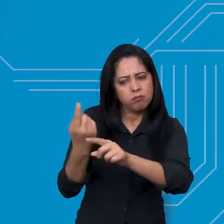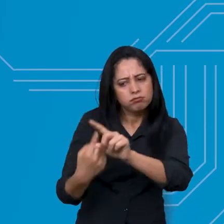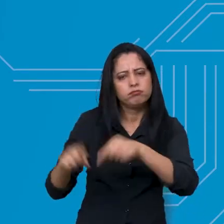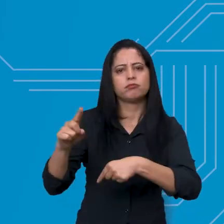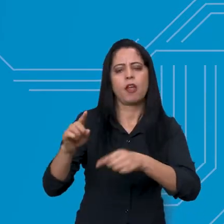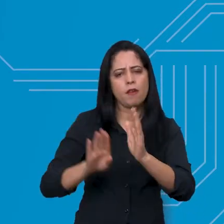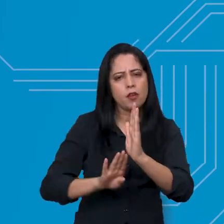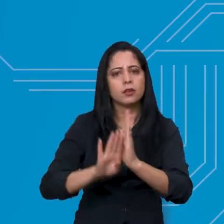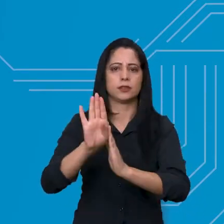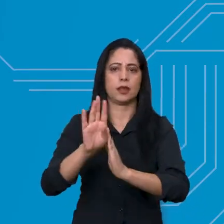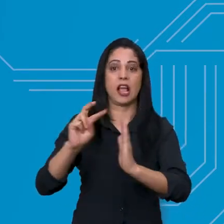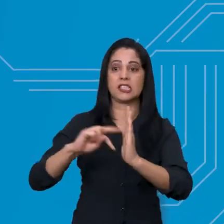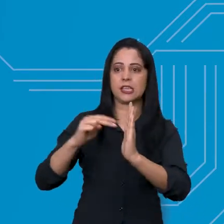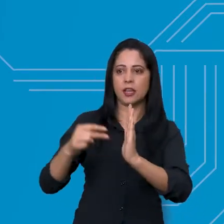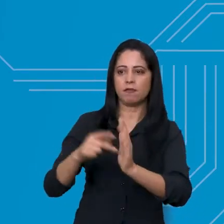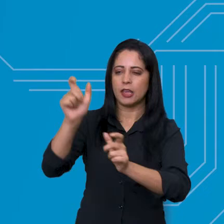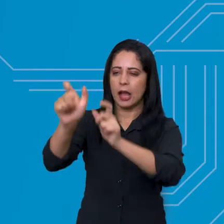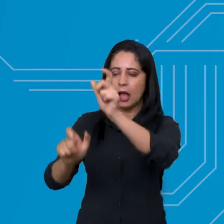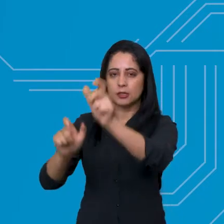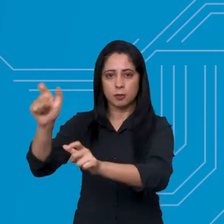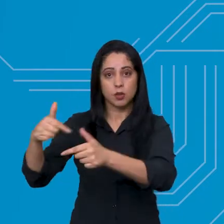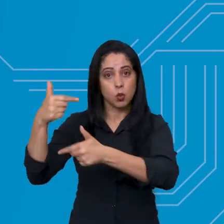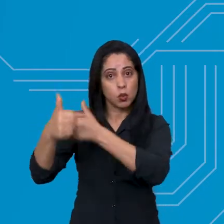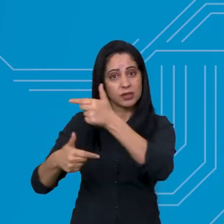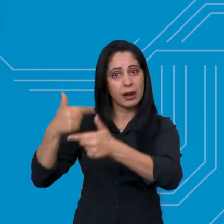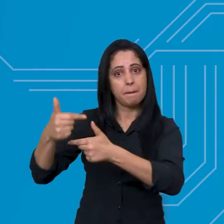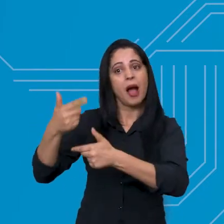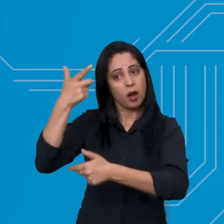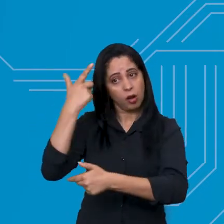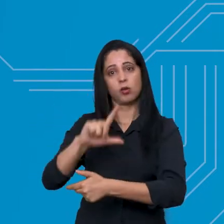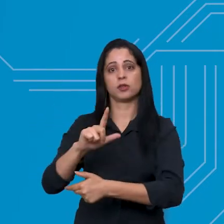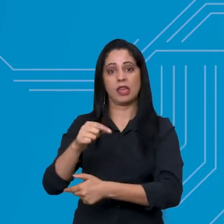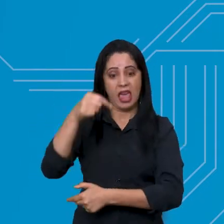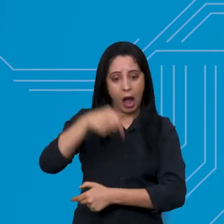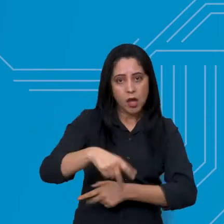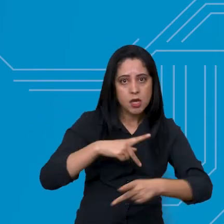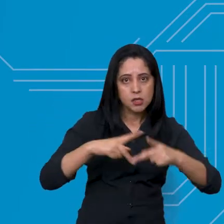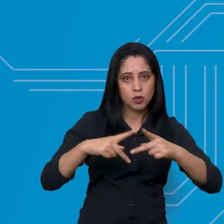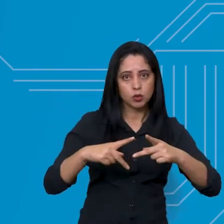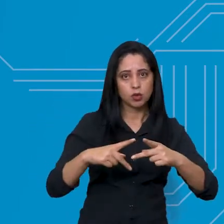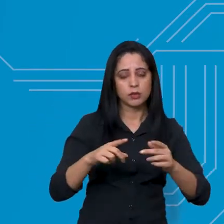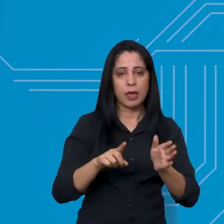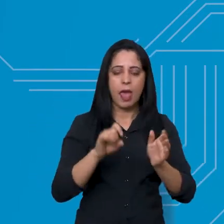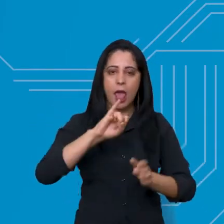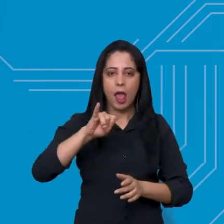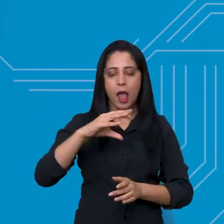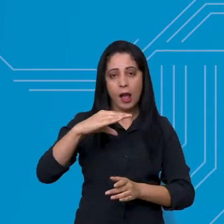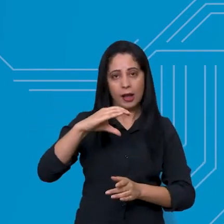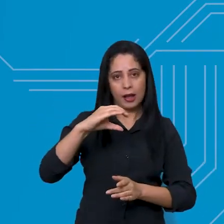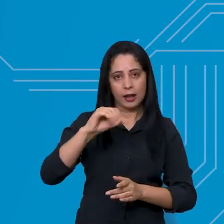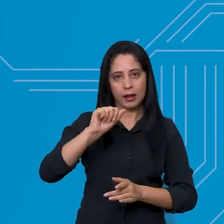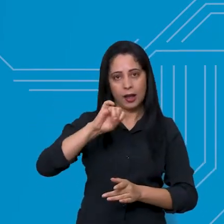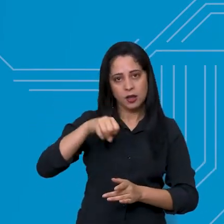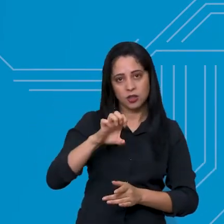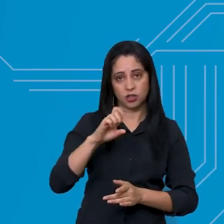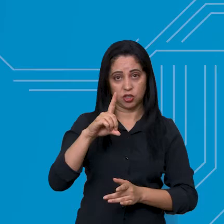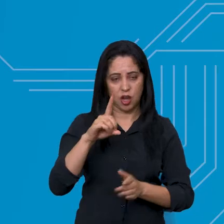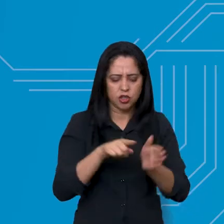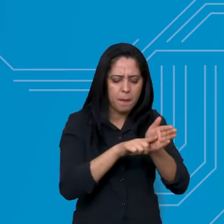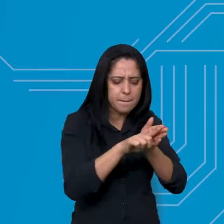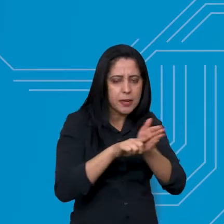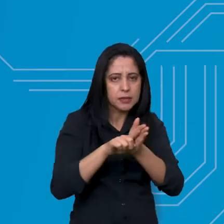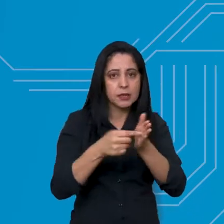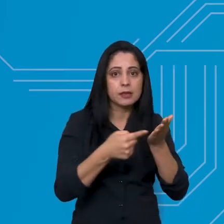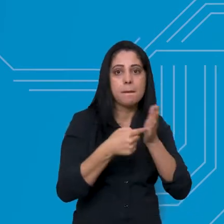desses sinais é a retomada nas contratações. Aqui em São José, o último levantamento do CAGED trouxe números expressivos para a